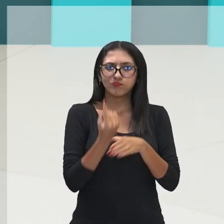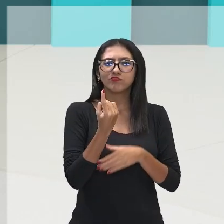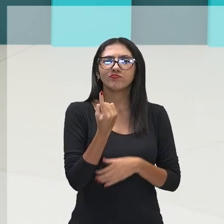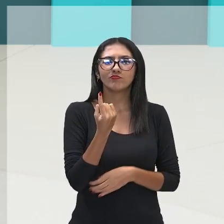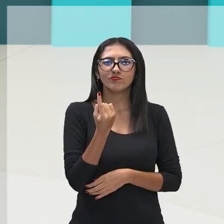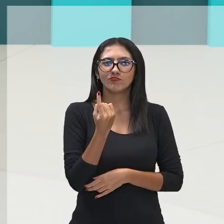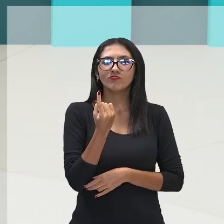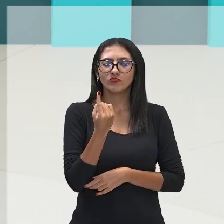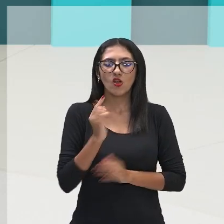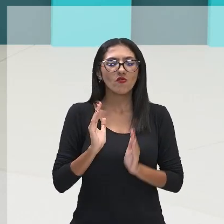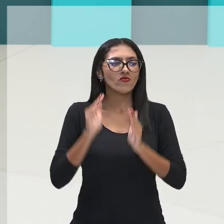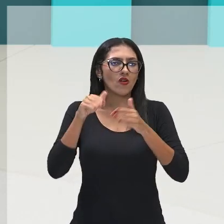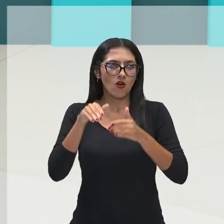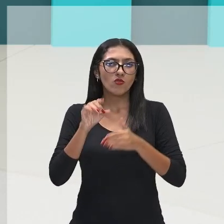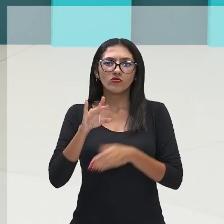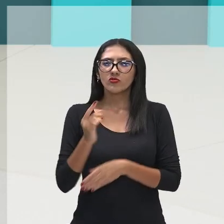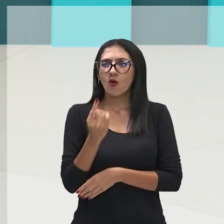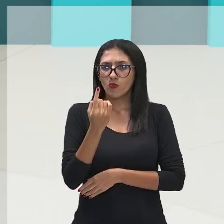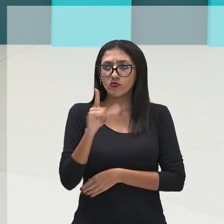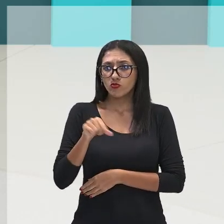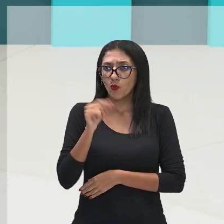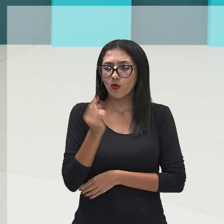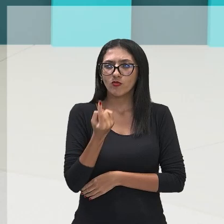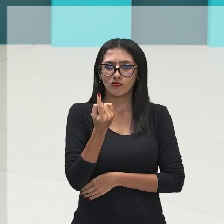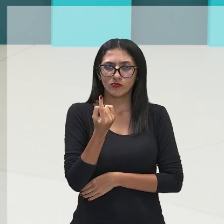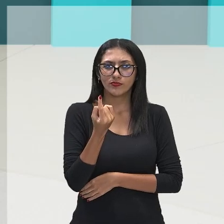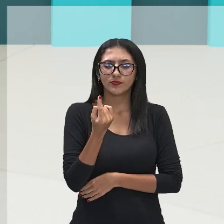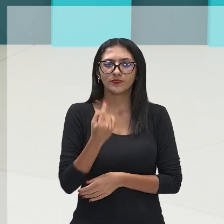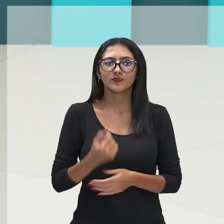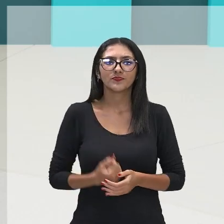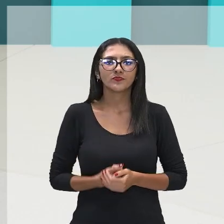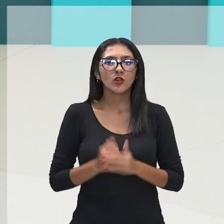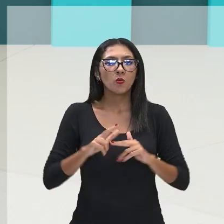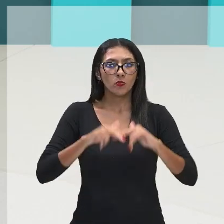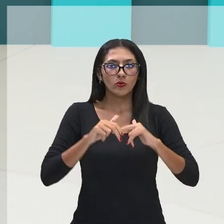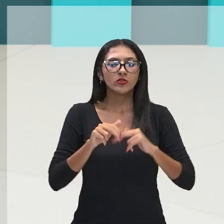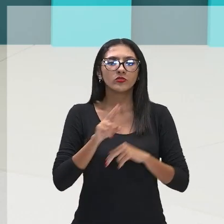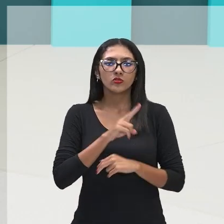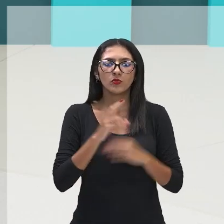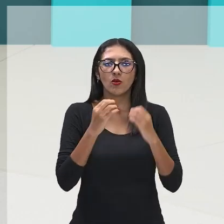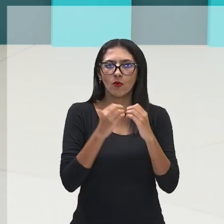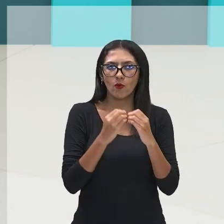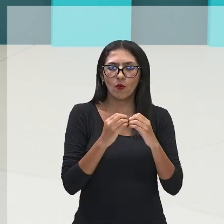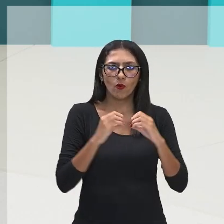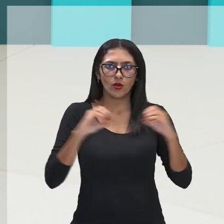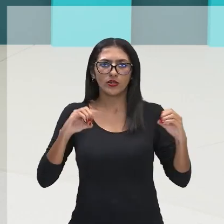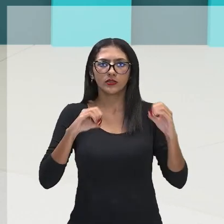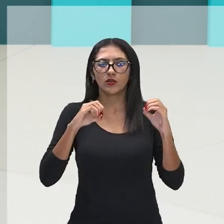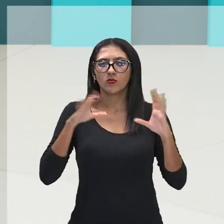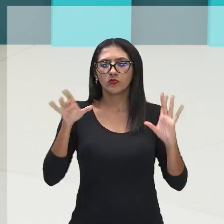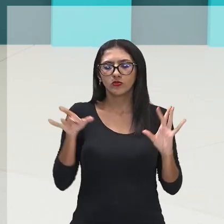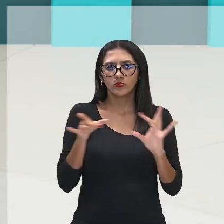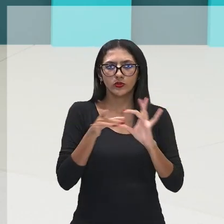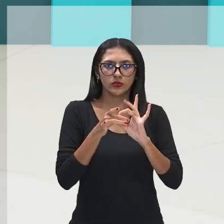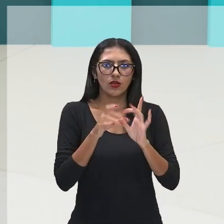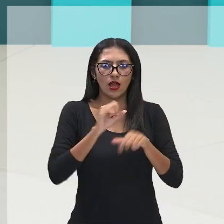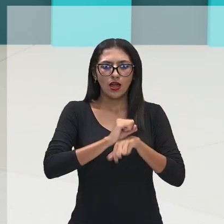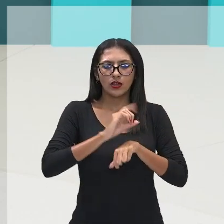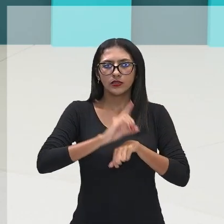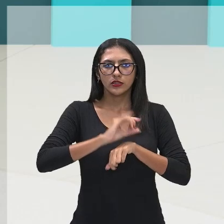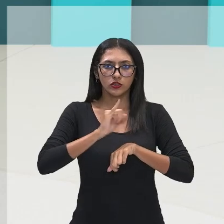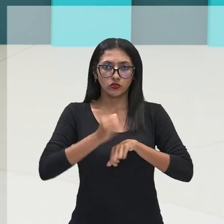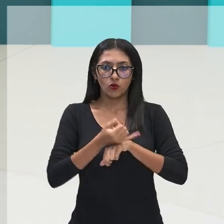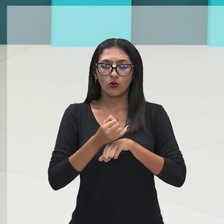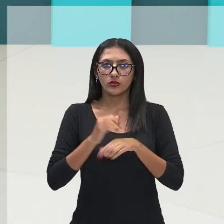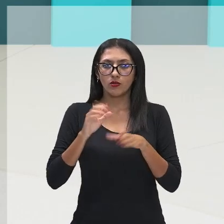estou restringindo. Estou falando apenas de um. Por isso, o nome da oração é oração subordinada adjetiva